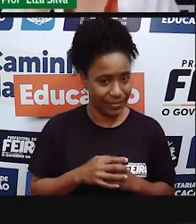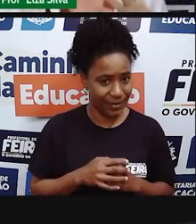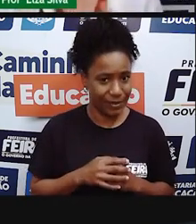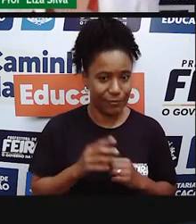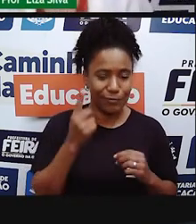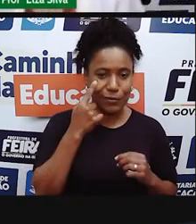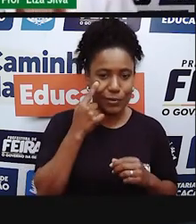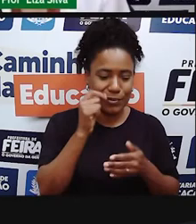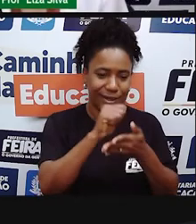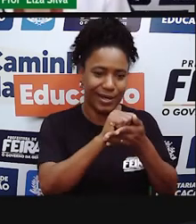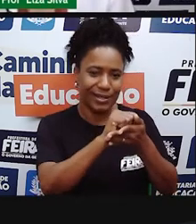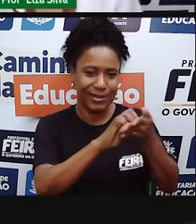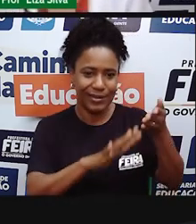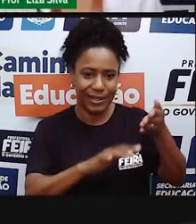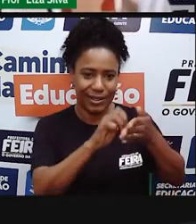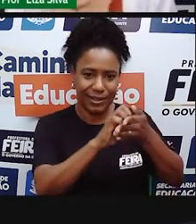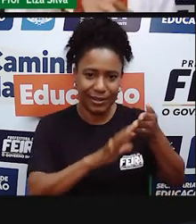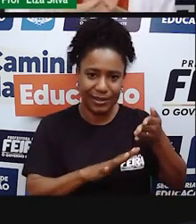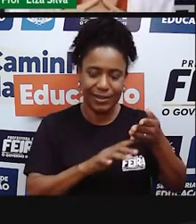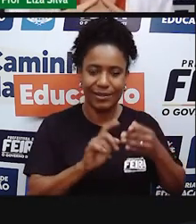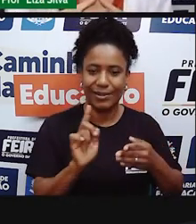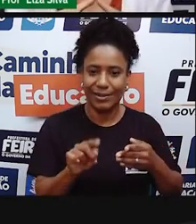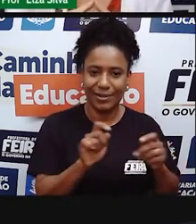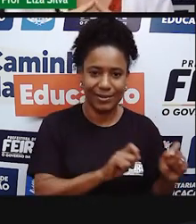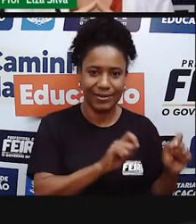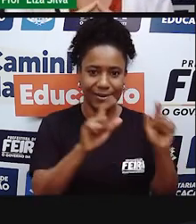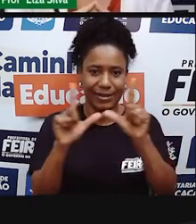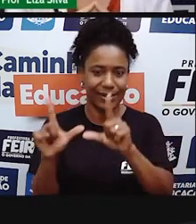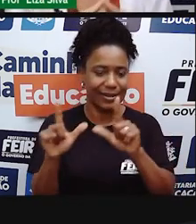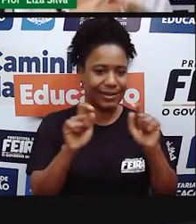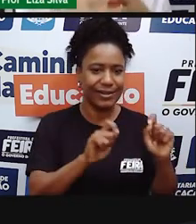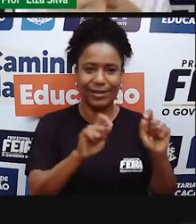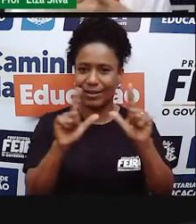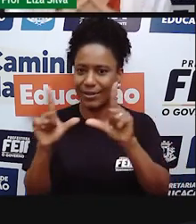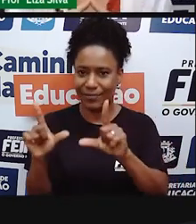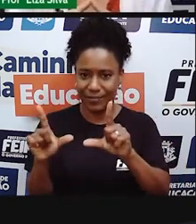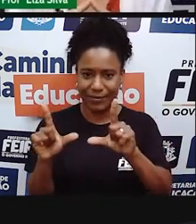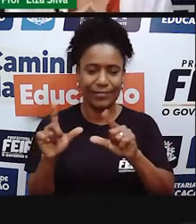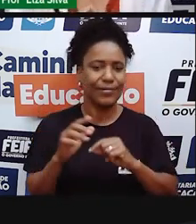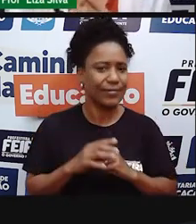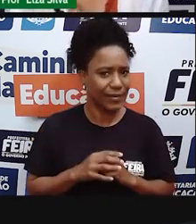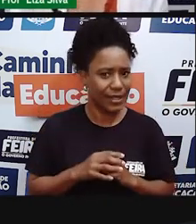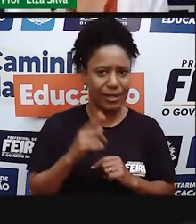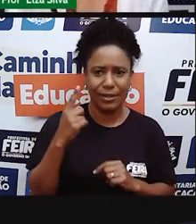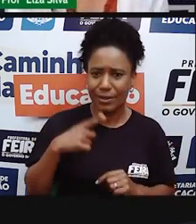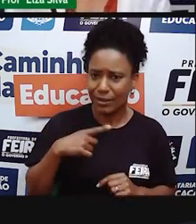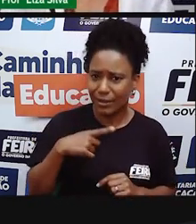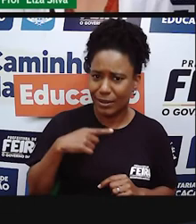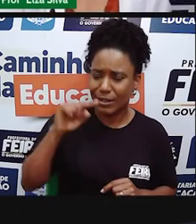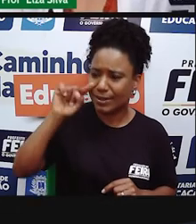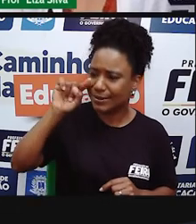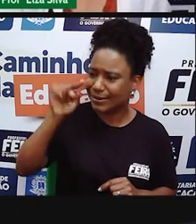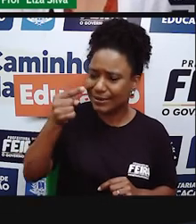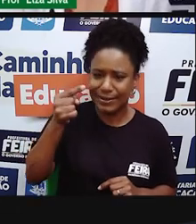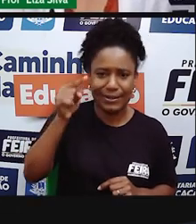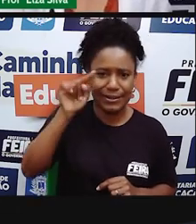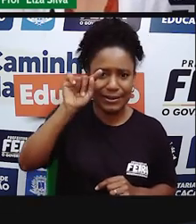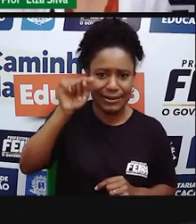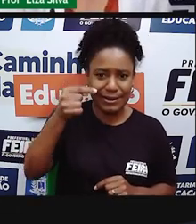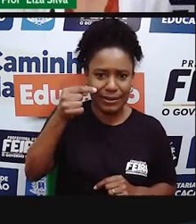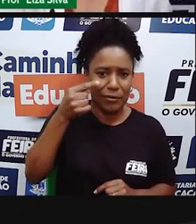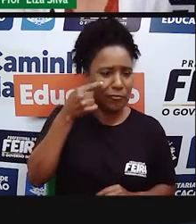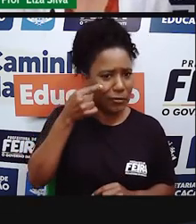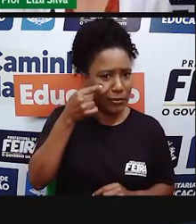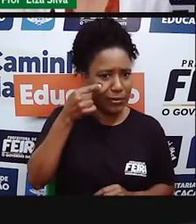várias vezes aparecem expressões com um apóstrofo e um S. Né? O